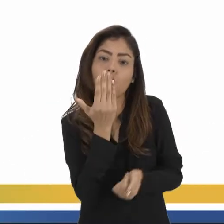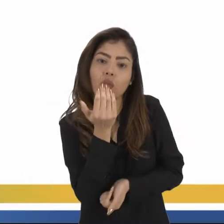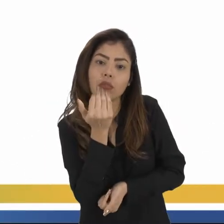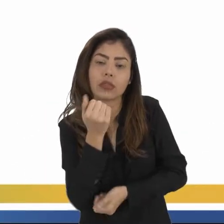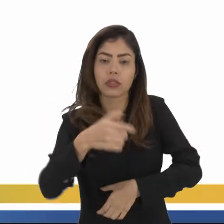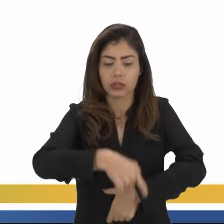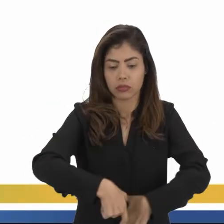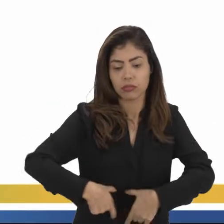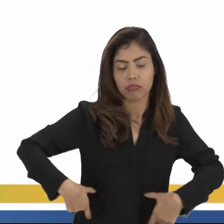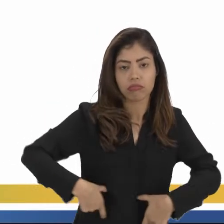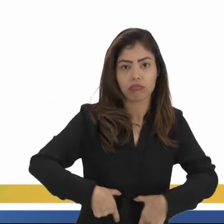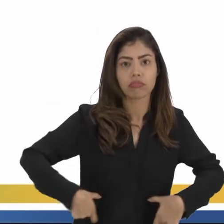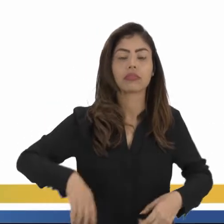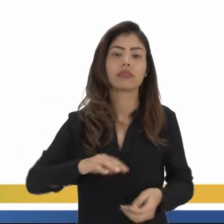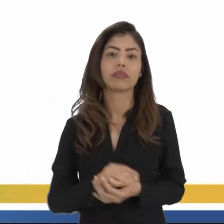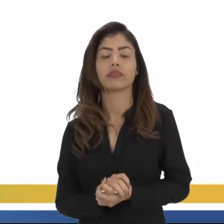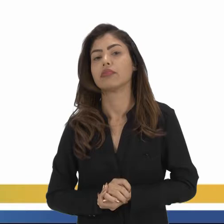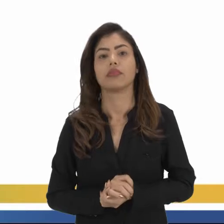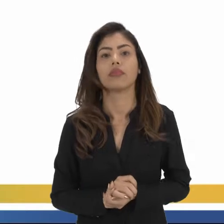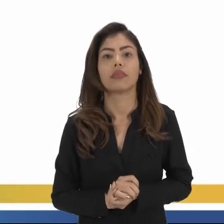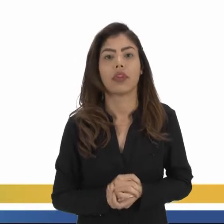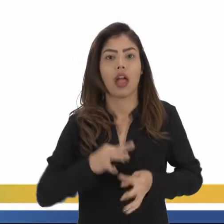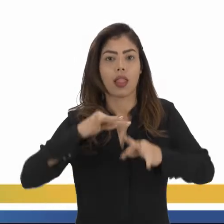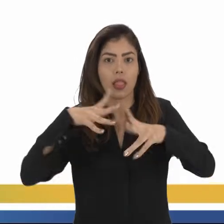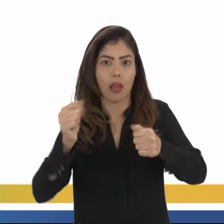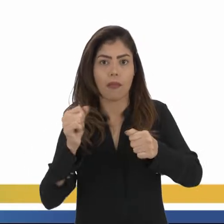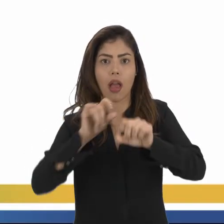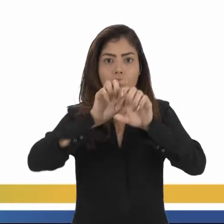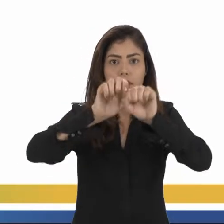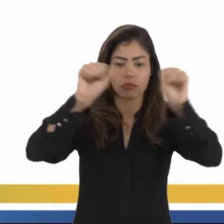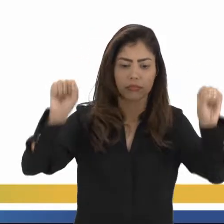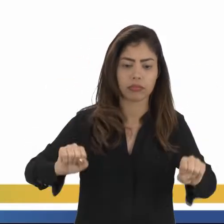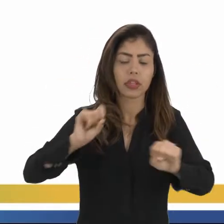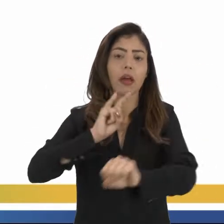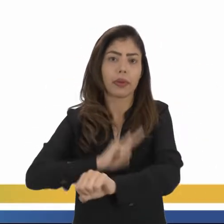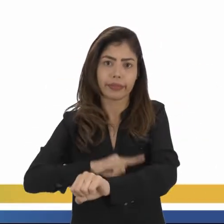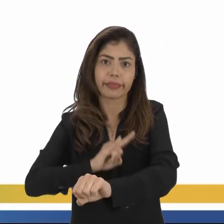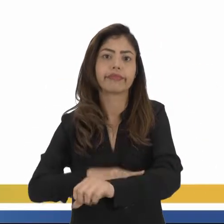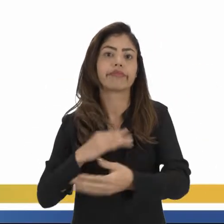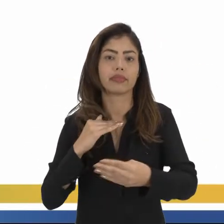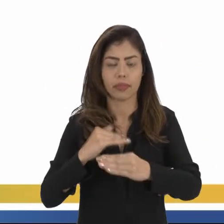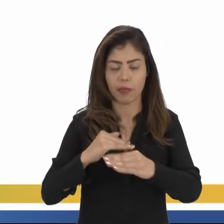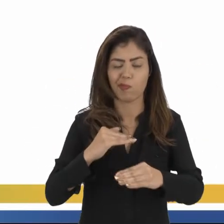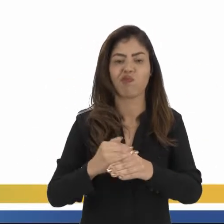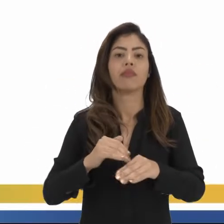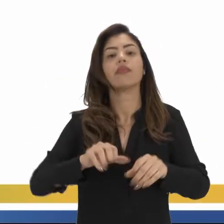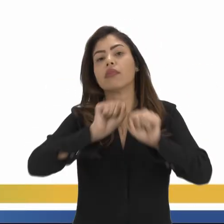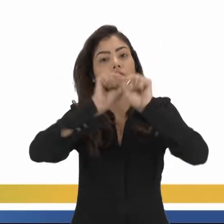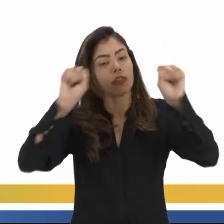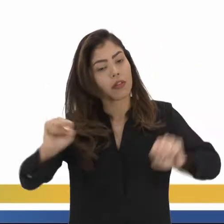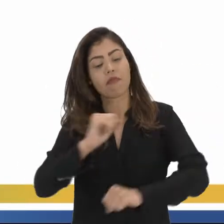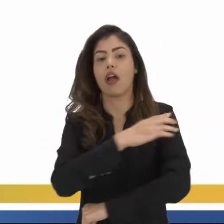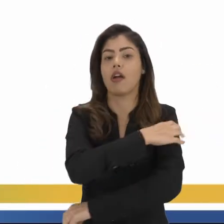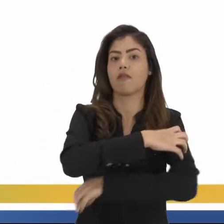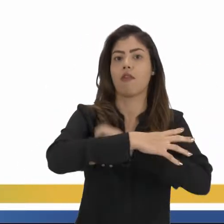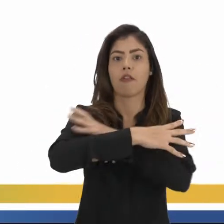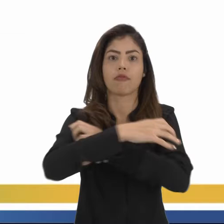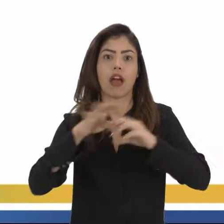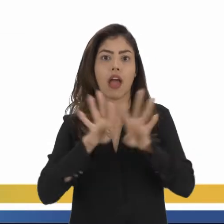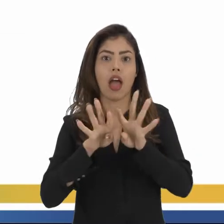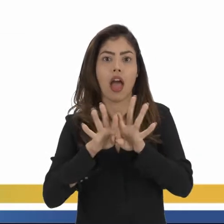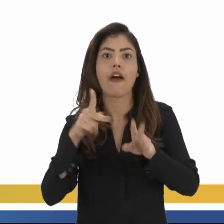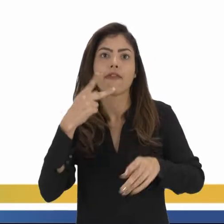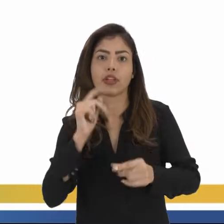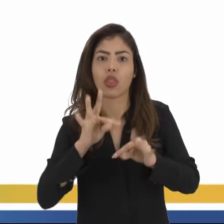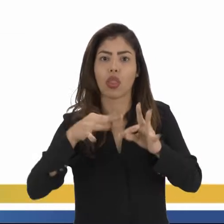sistema digestório, pela toda a condução da urina no nosso sistema urinário. O sistema muscular, ele realiza também todos